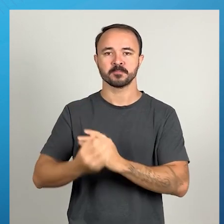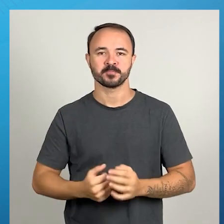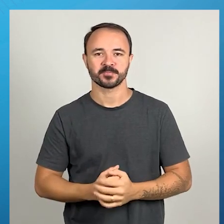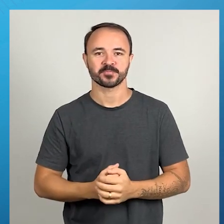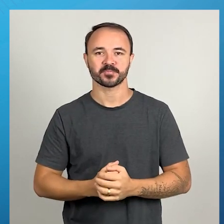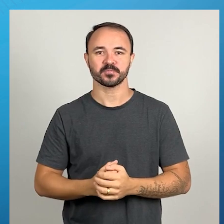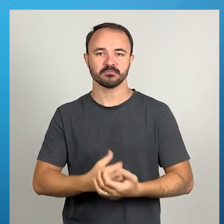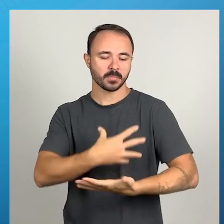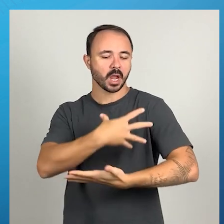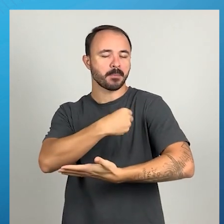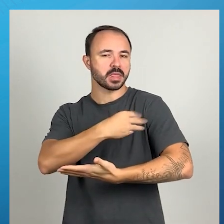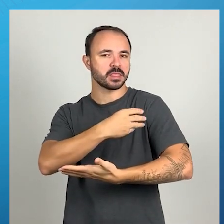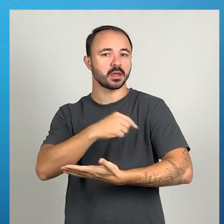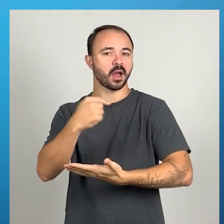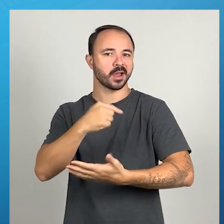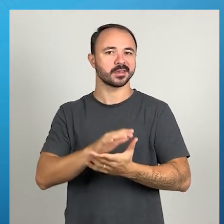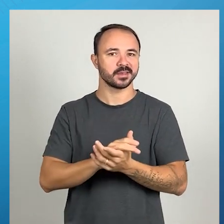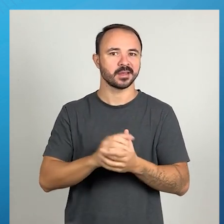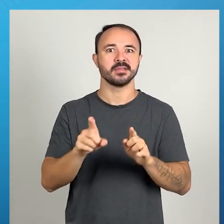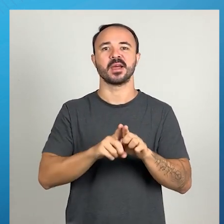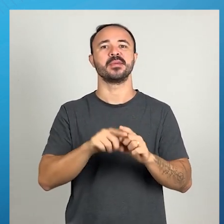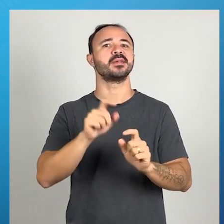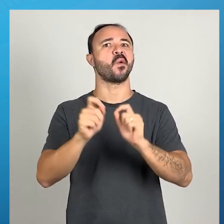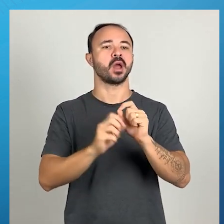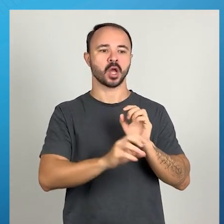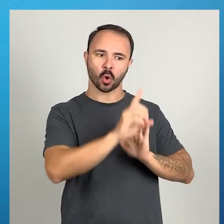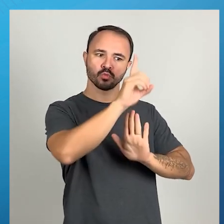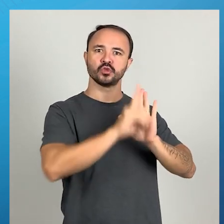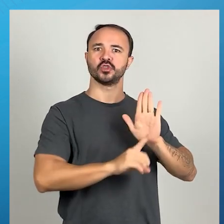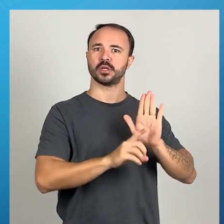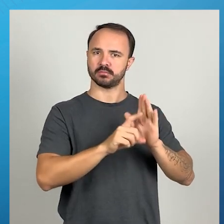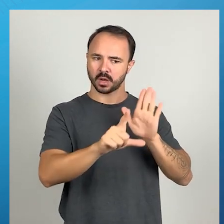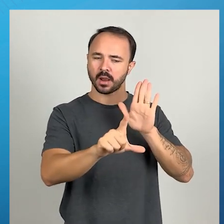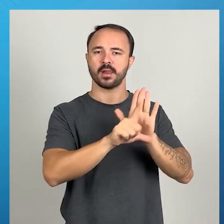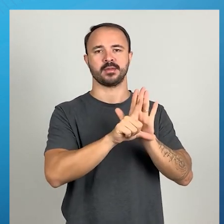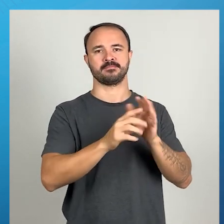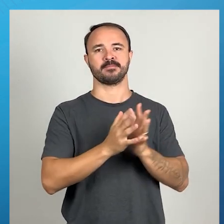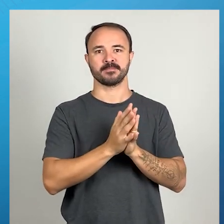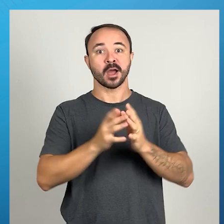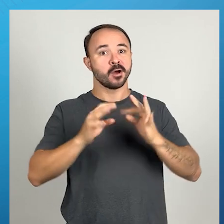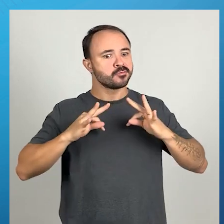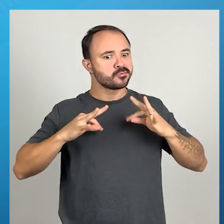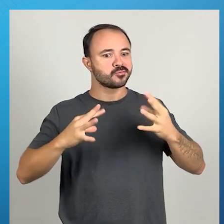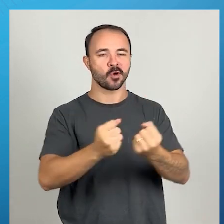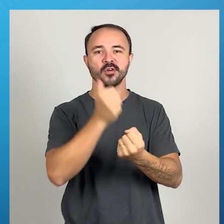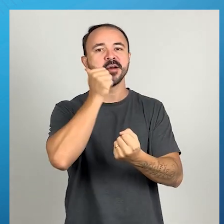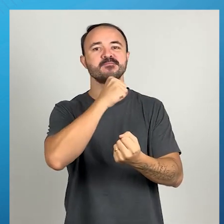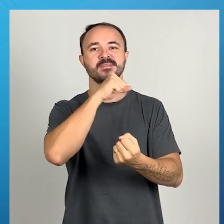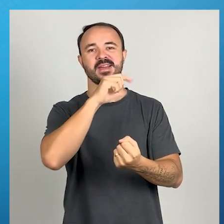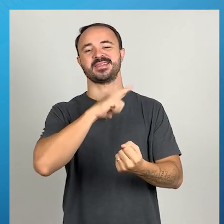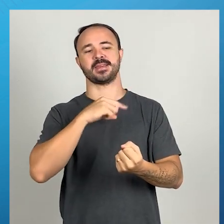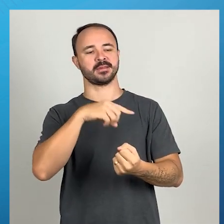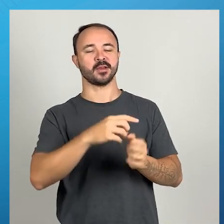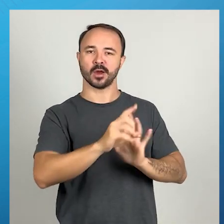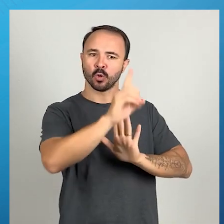A amamentação ela também é um direito garantido por lei. Todas as mães têm direito de amamentar seus filhos, no trabalho,